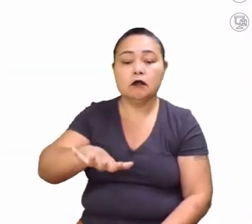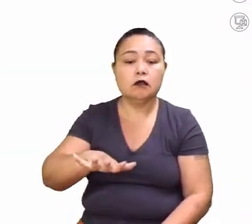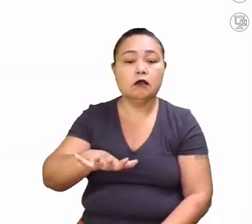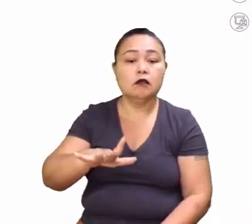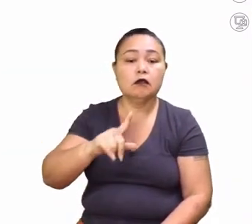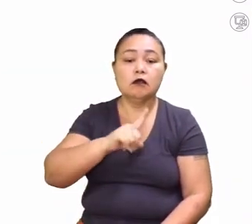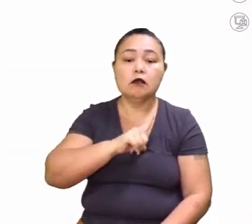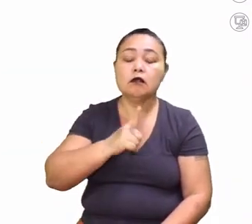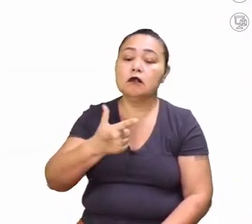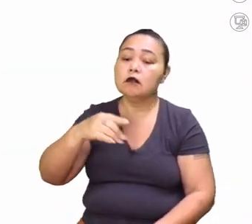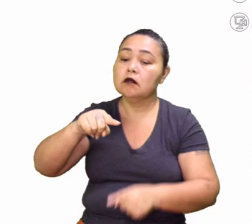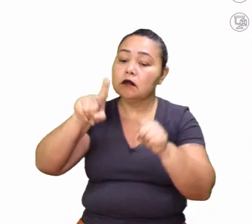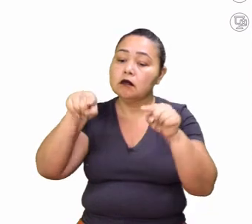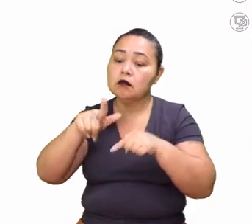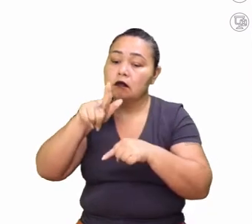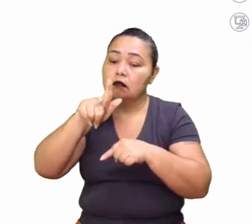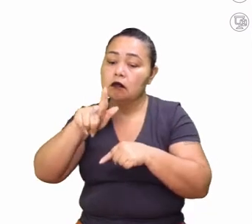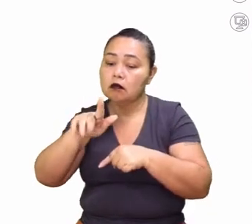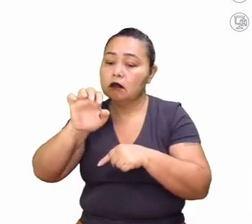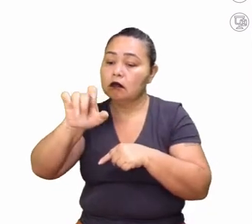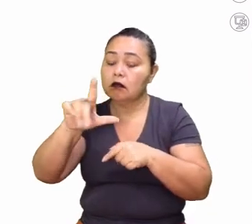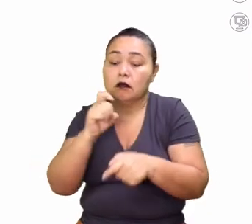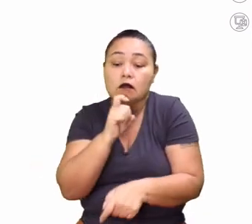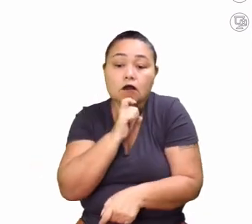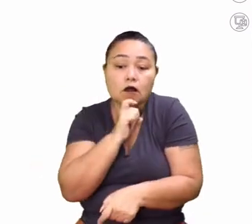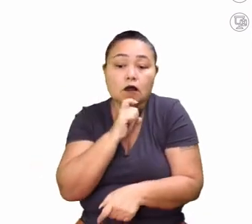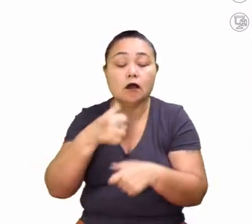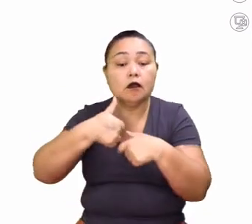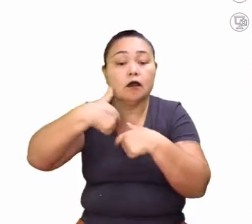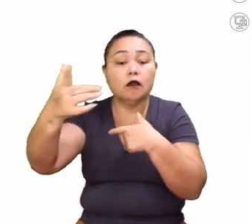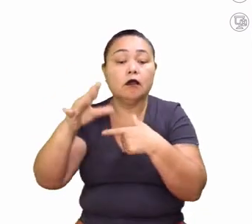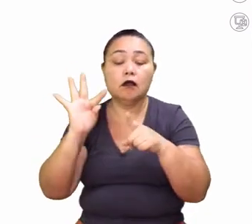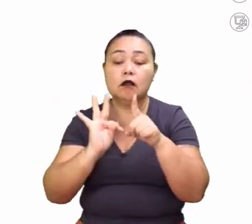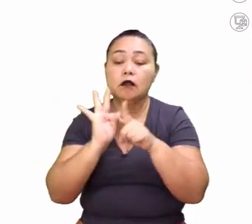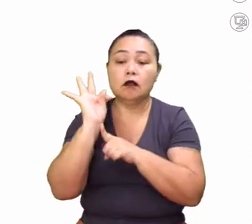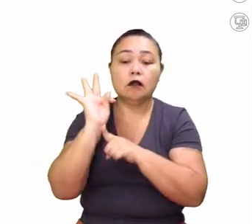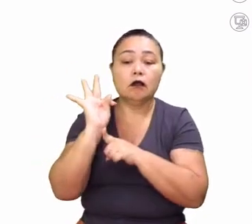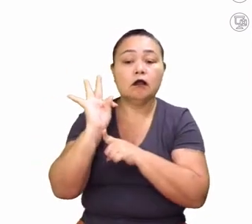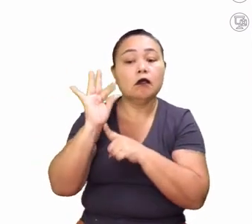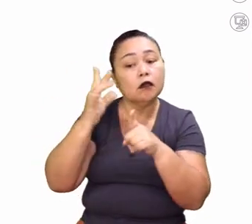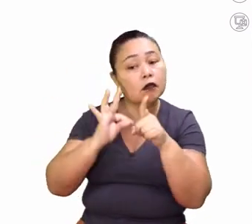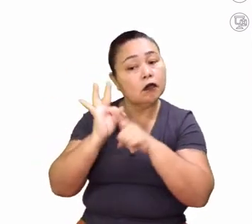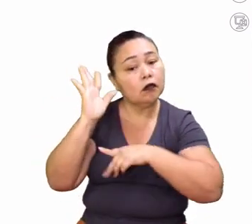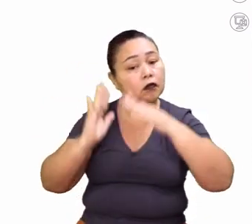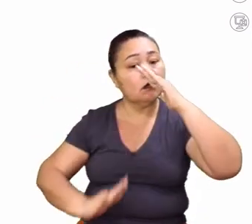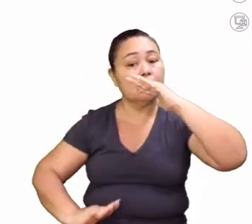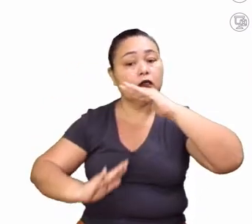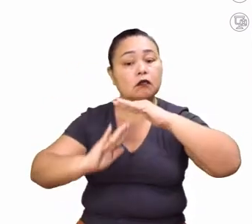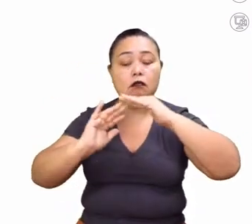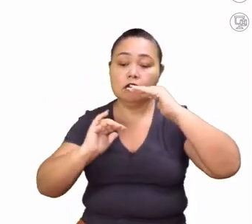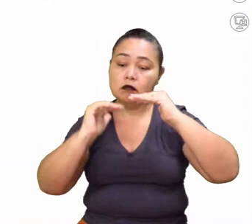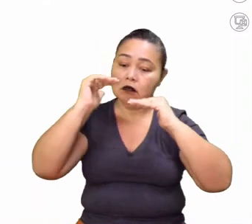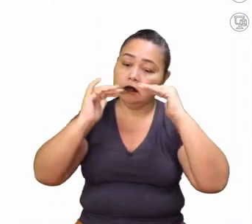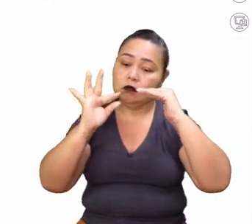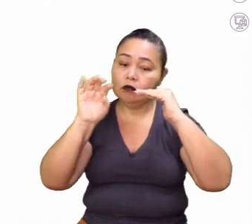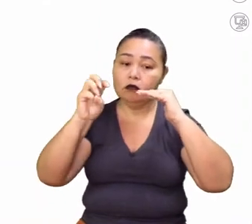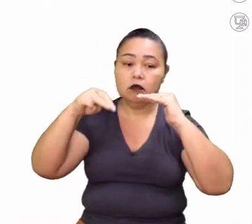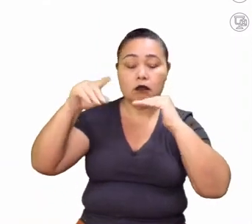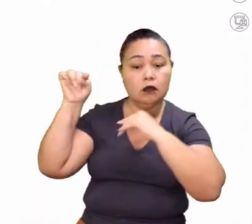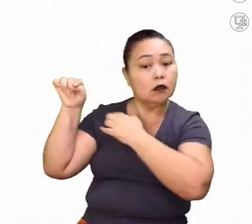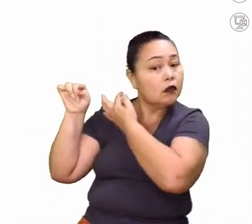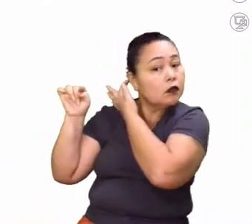um bloco de gelo é colocado em um incipiente com maior temperatura a sua temperatura Aumenta até que atinga o equilíbrio térmico nesse